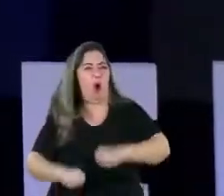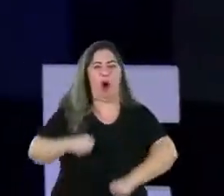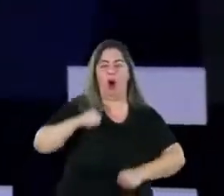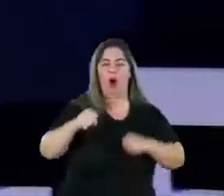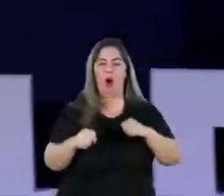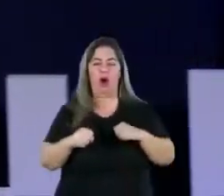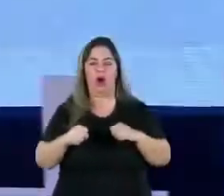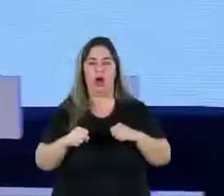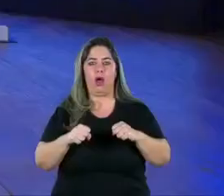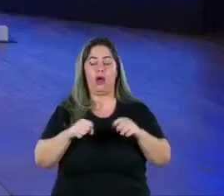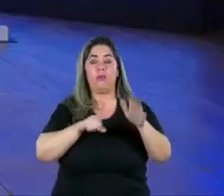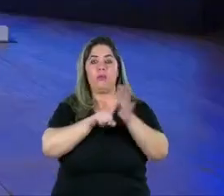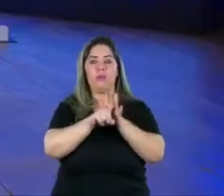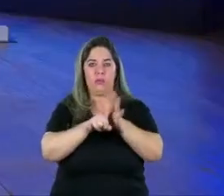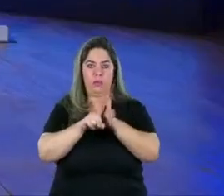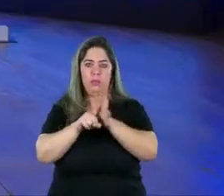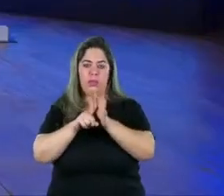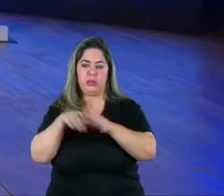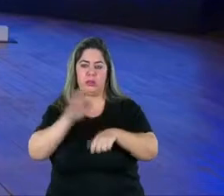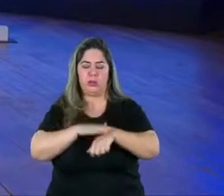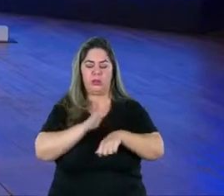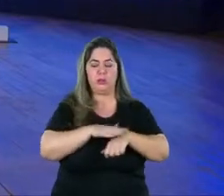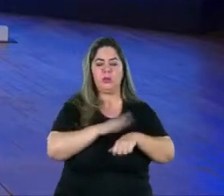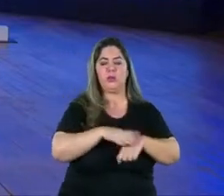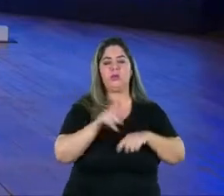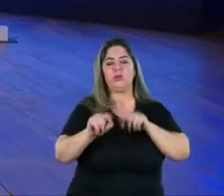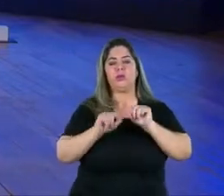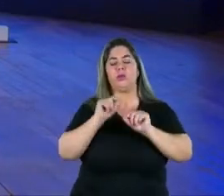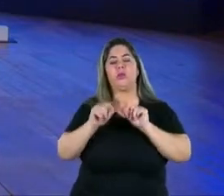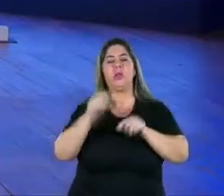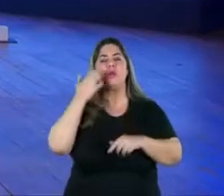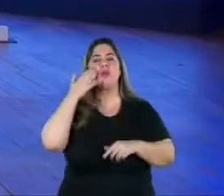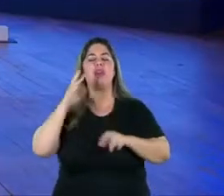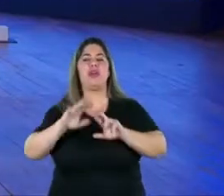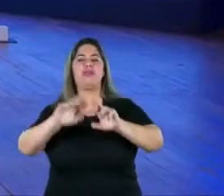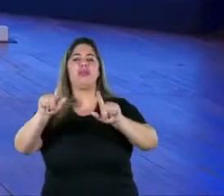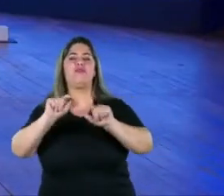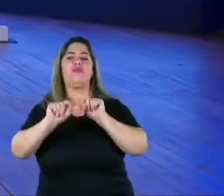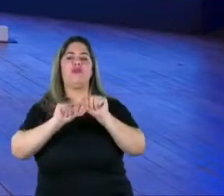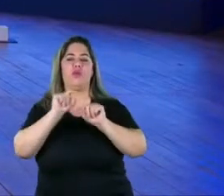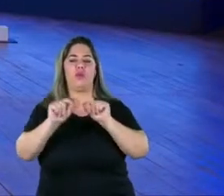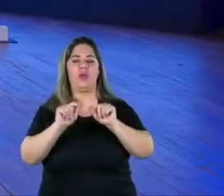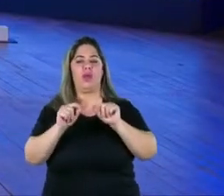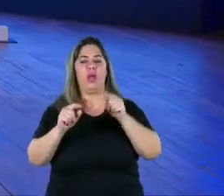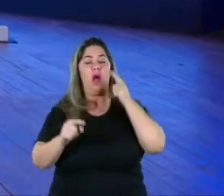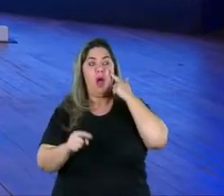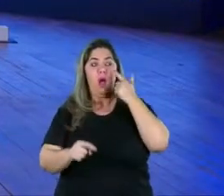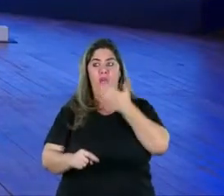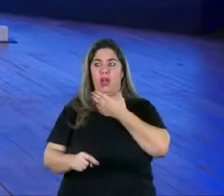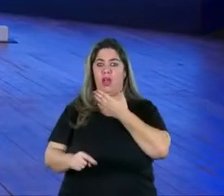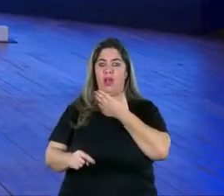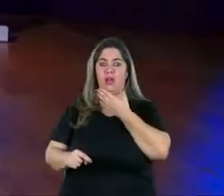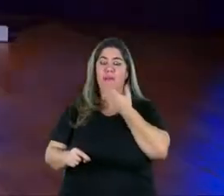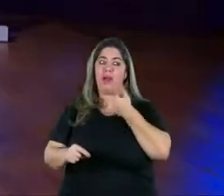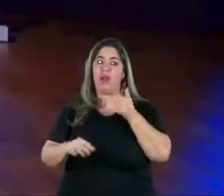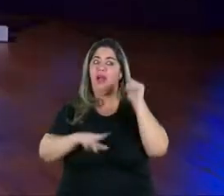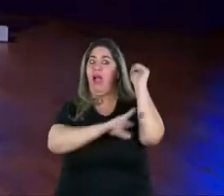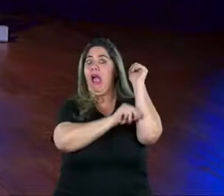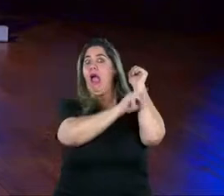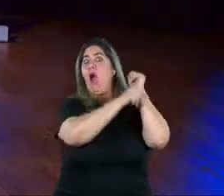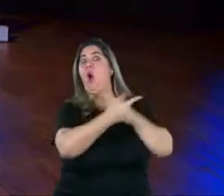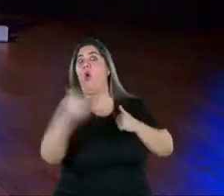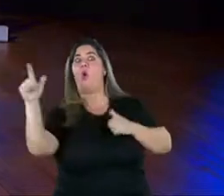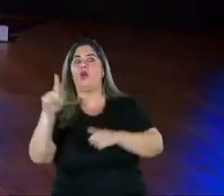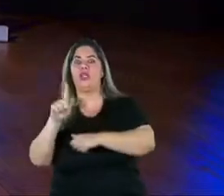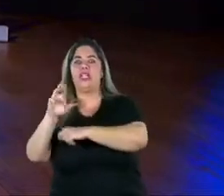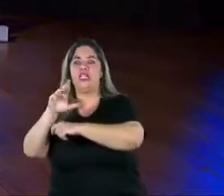para essa pesquisa aqui, eu acabei entendendo qual a diferença. Assim, de pé melhor. Não, grilo é outra palavra,